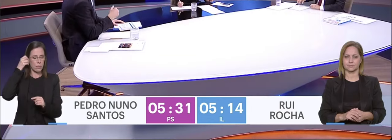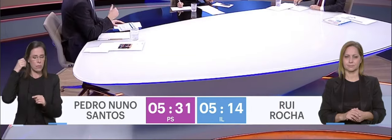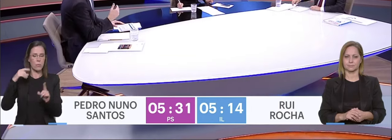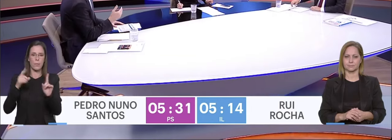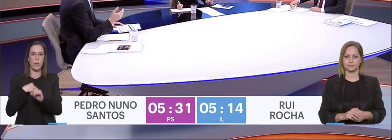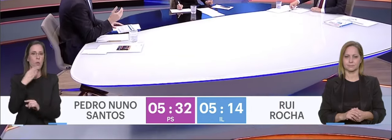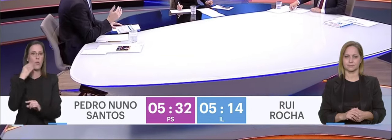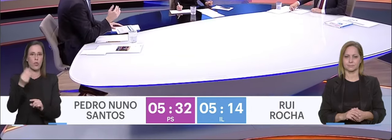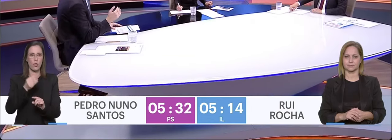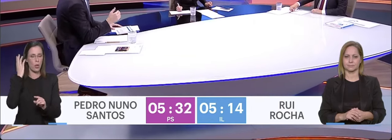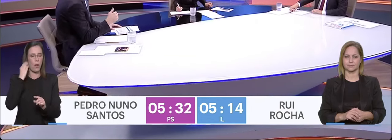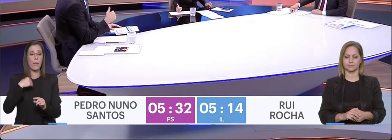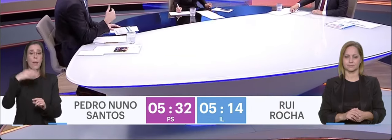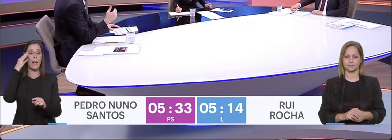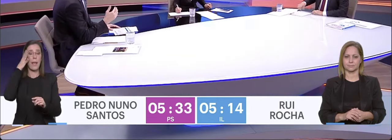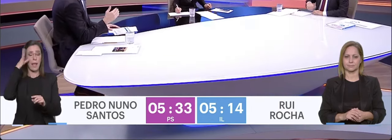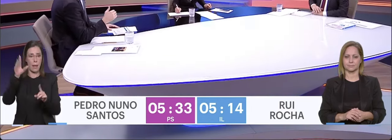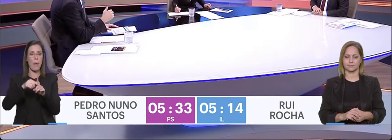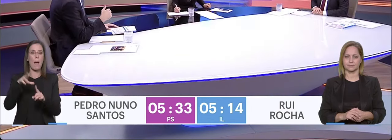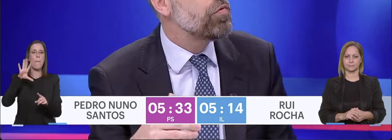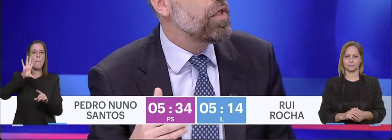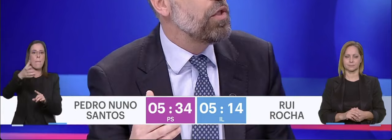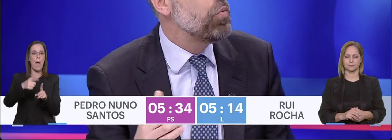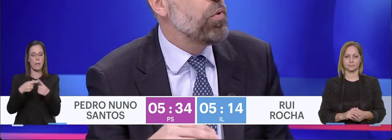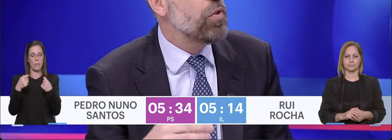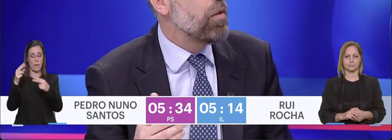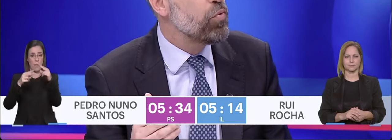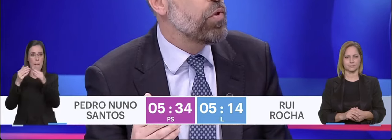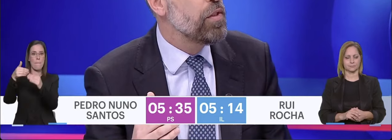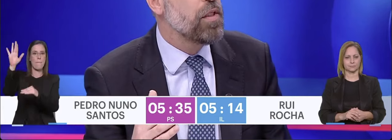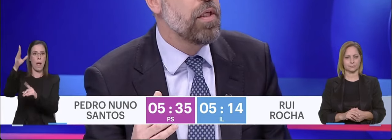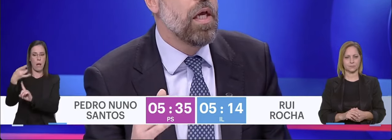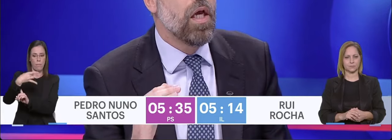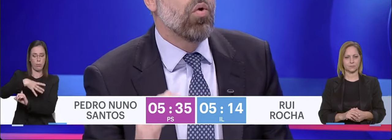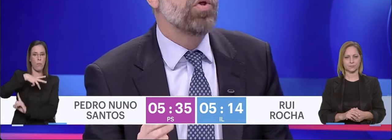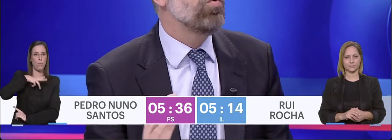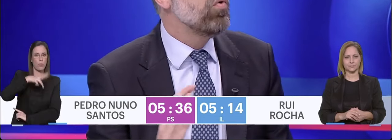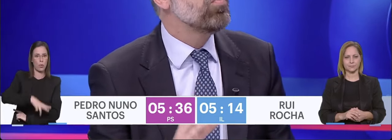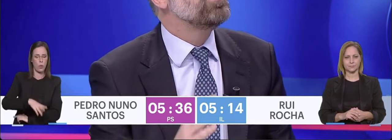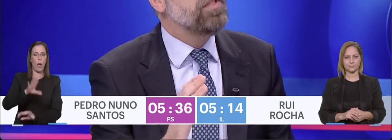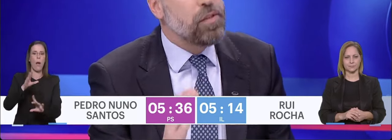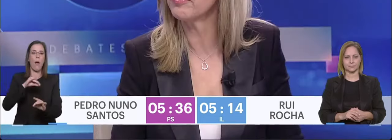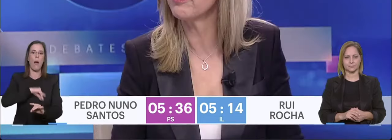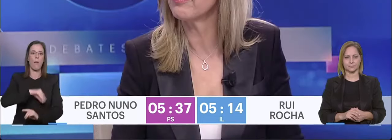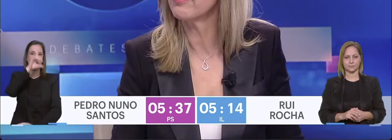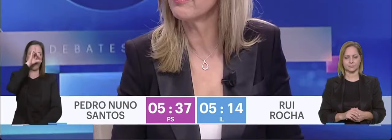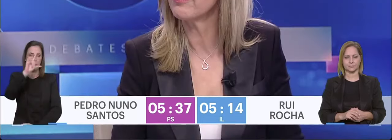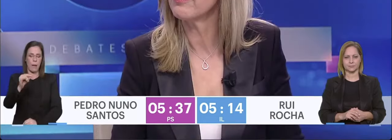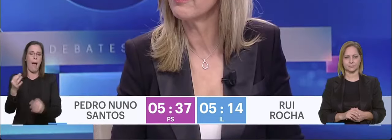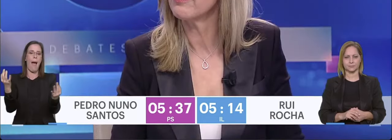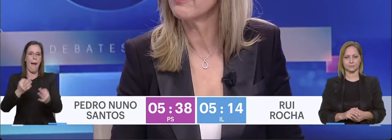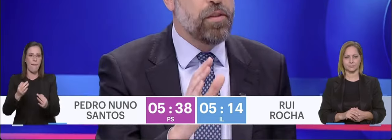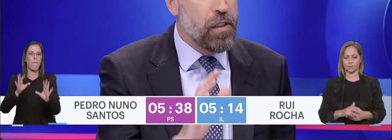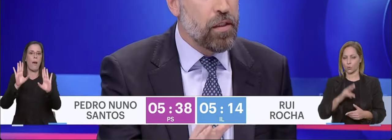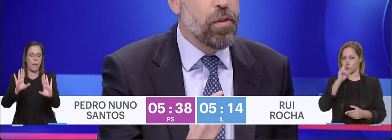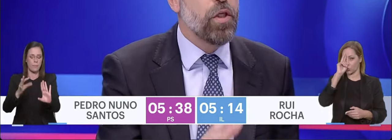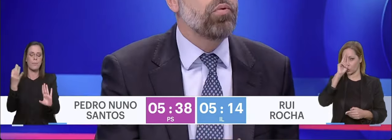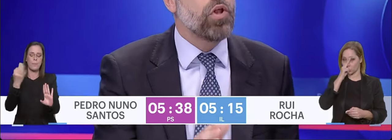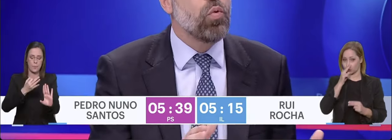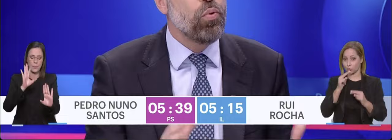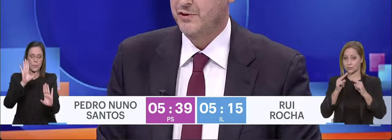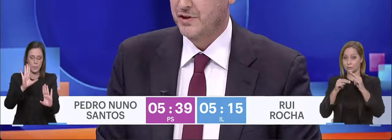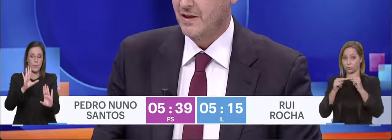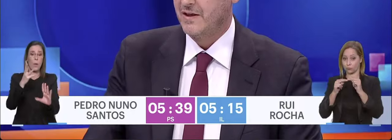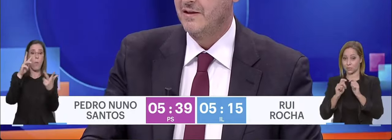jovens quando estão a imigrar estão a imigrar para países com cargas fiscais superiores à portuguesa mas com salários mais altos também Exatamente